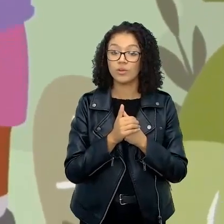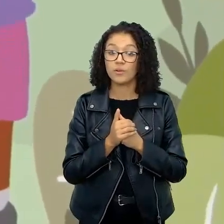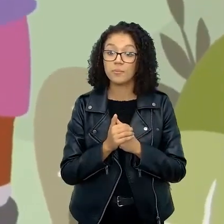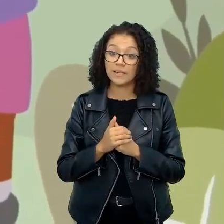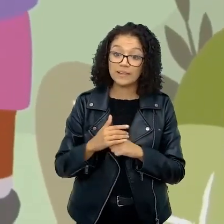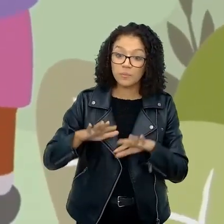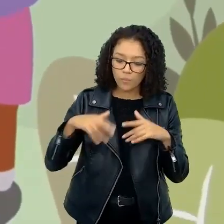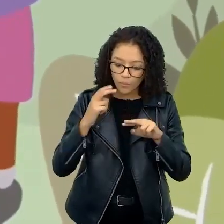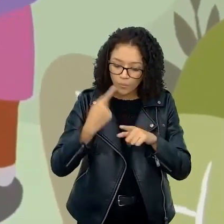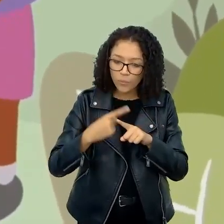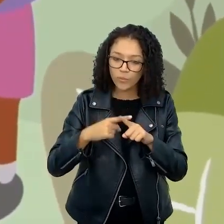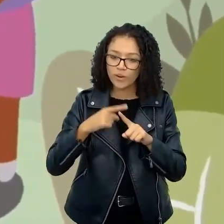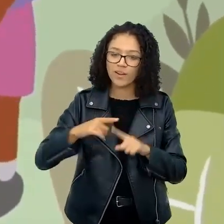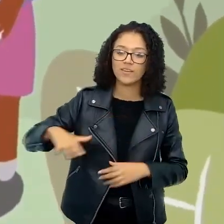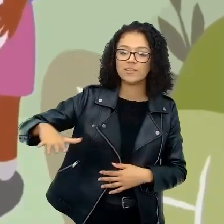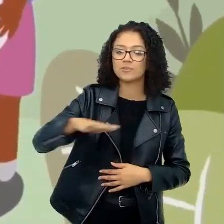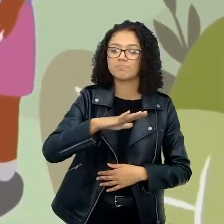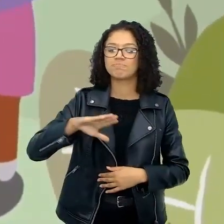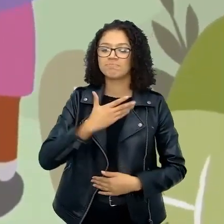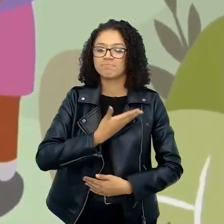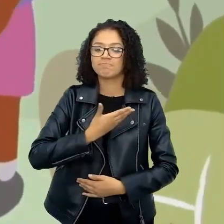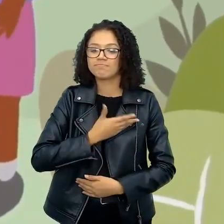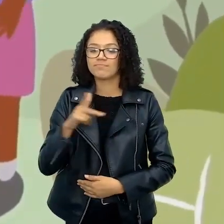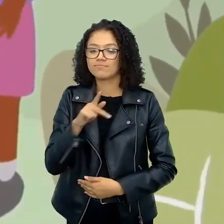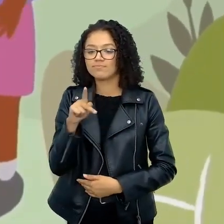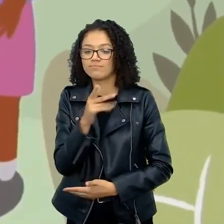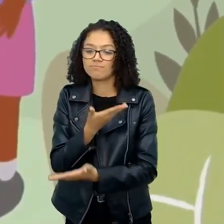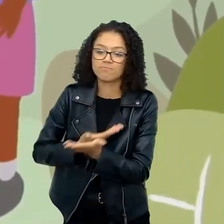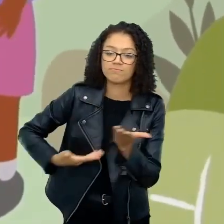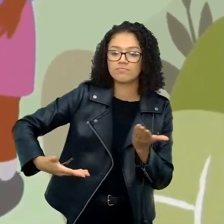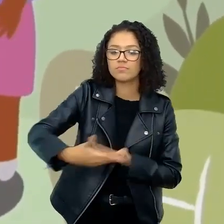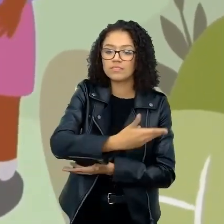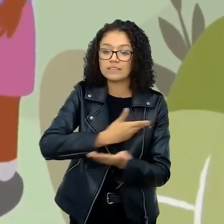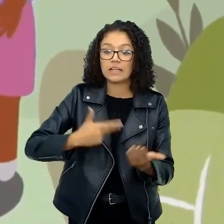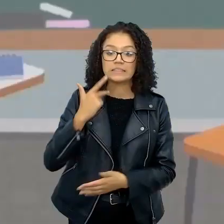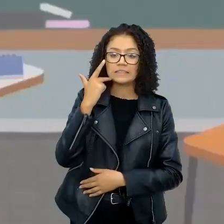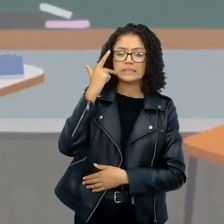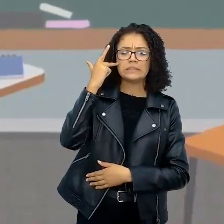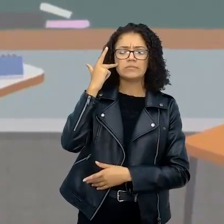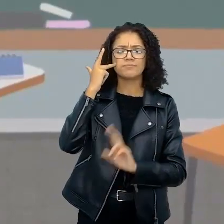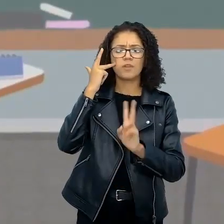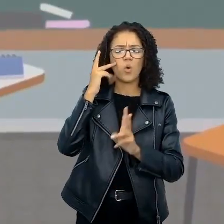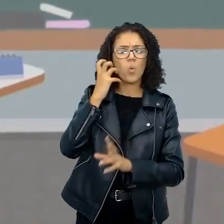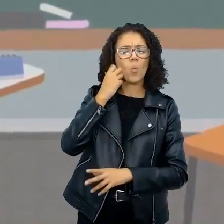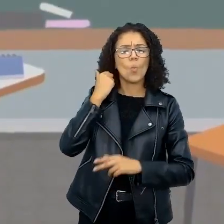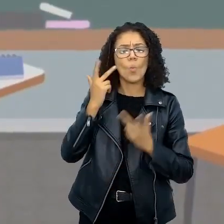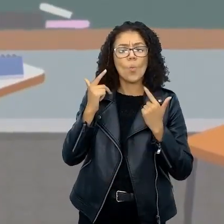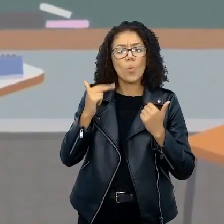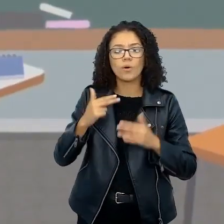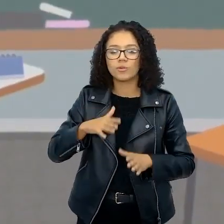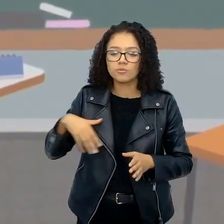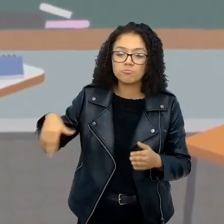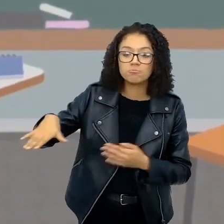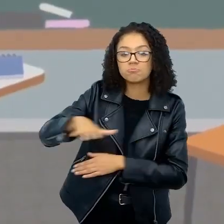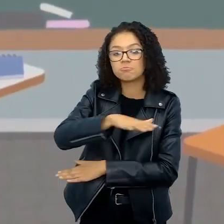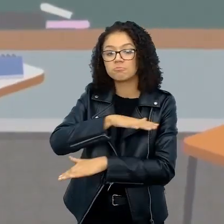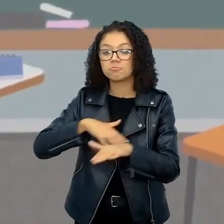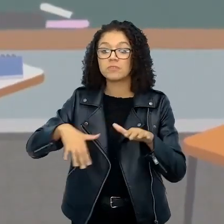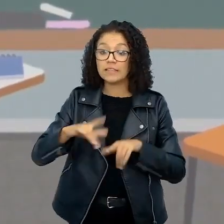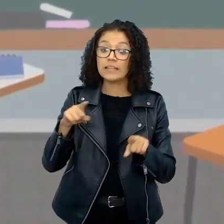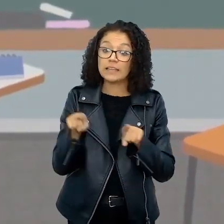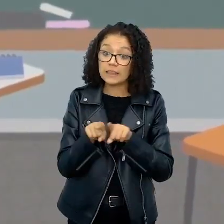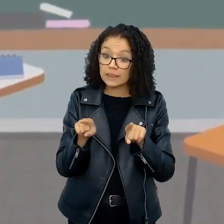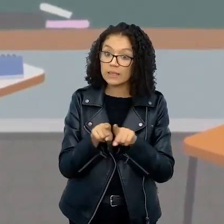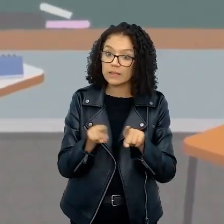possa retomar a rotina com seus colegas e professores sem constrangimentos. É importante também que ela permaneça sempre